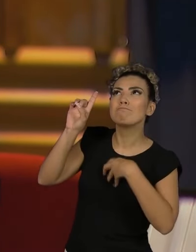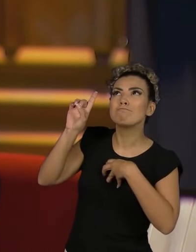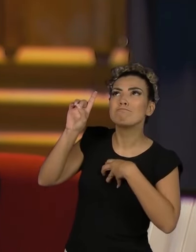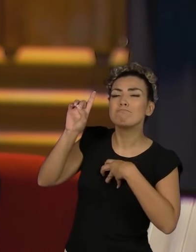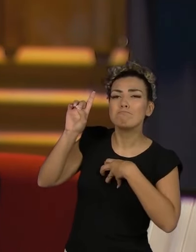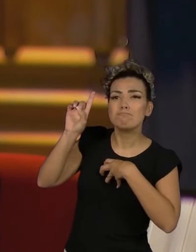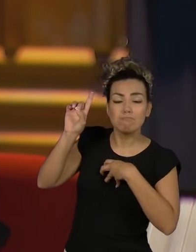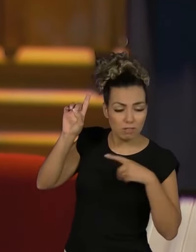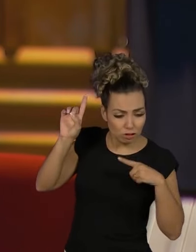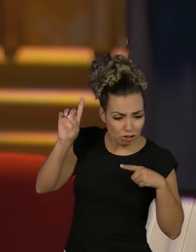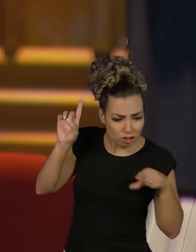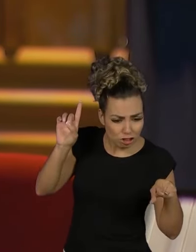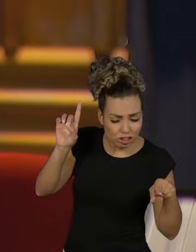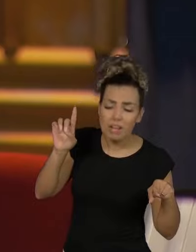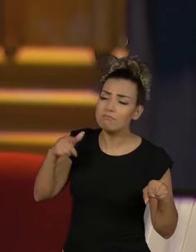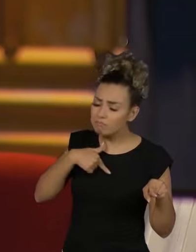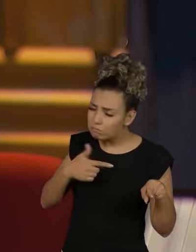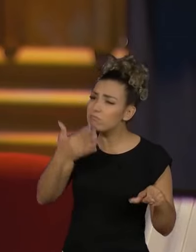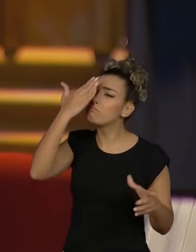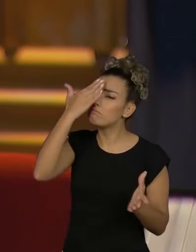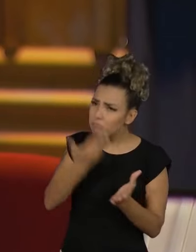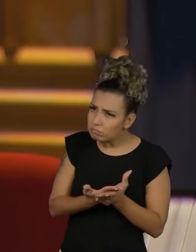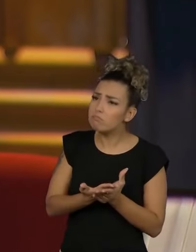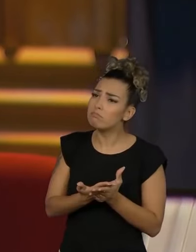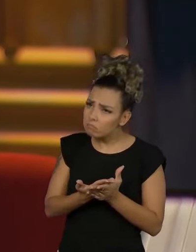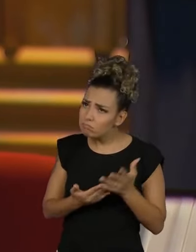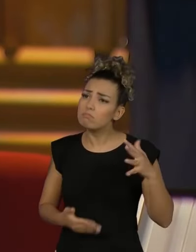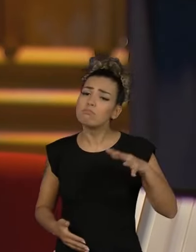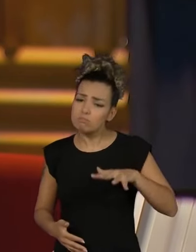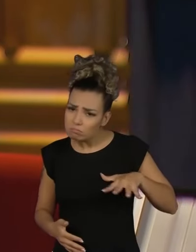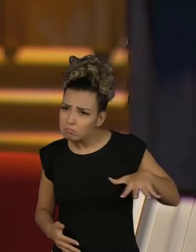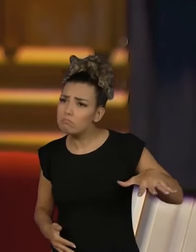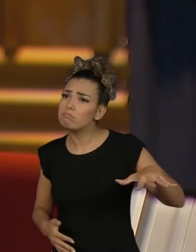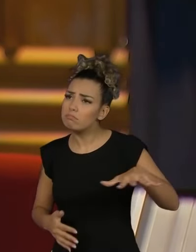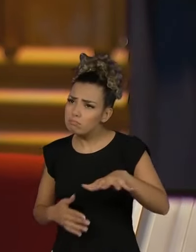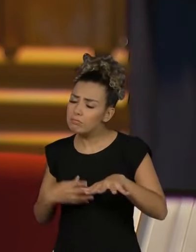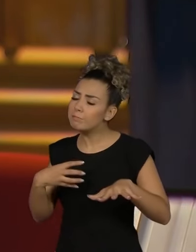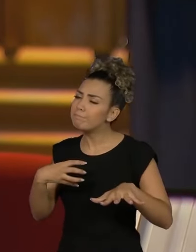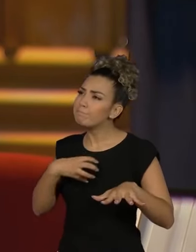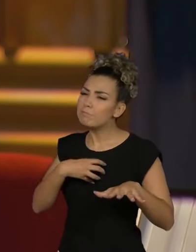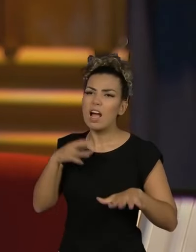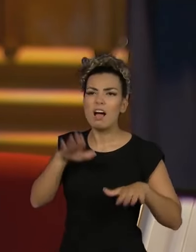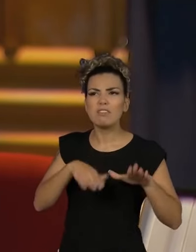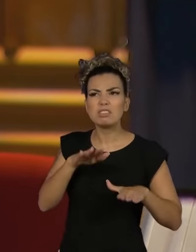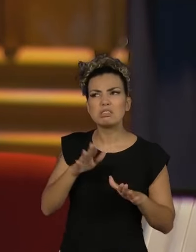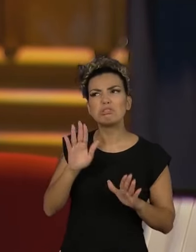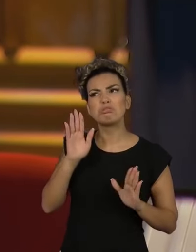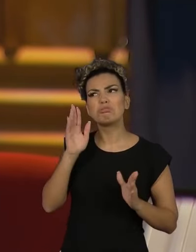acreditar que nessa metade do mundo que já ouviu falar